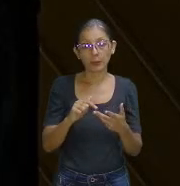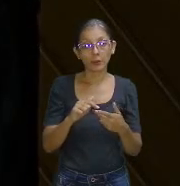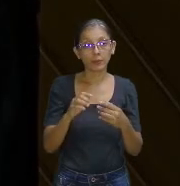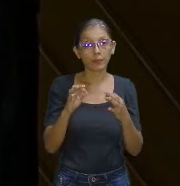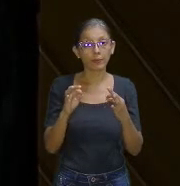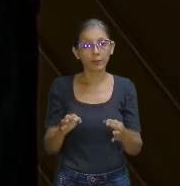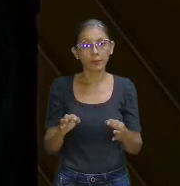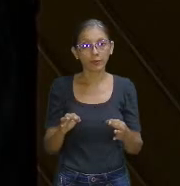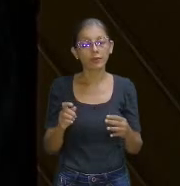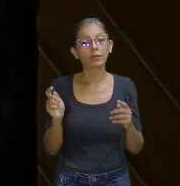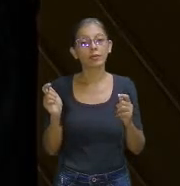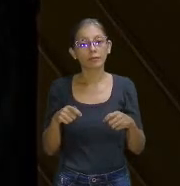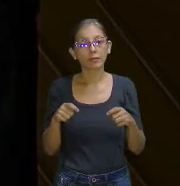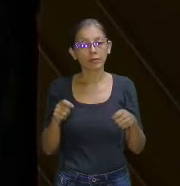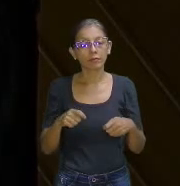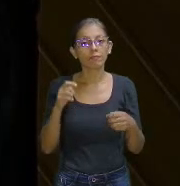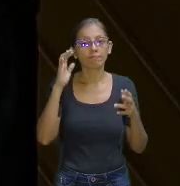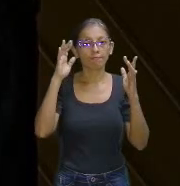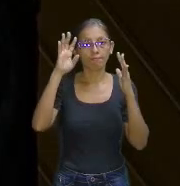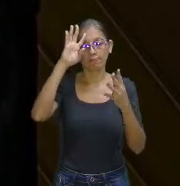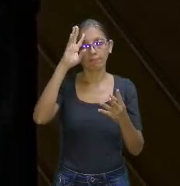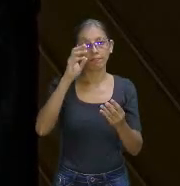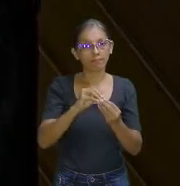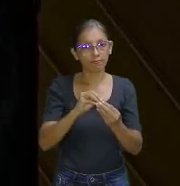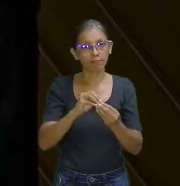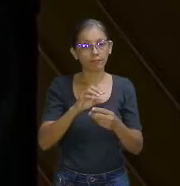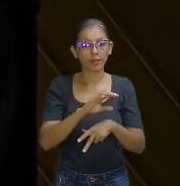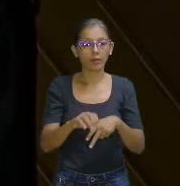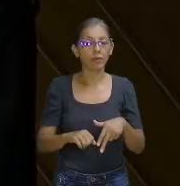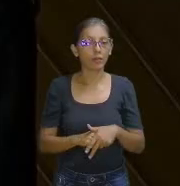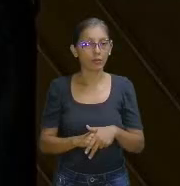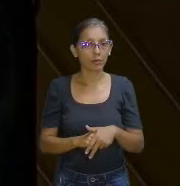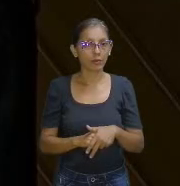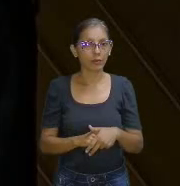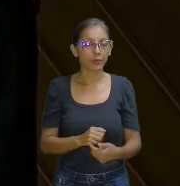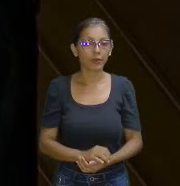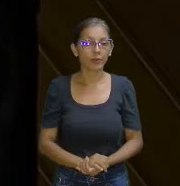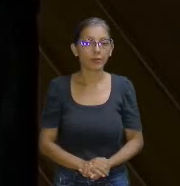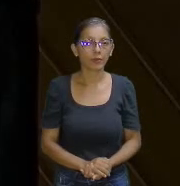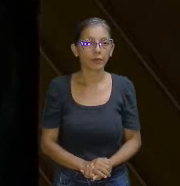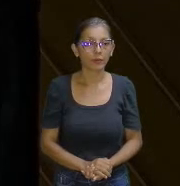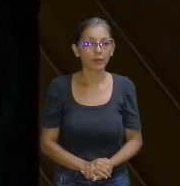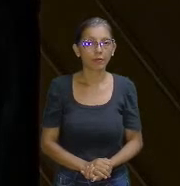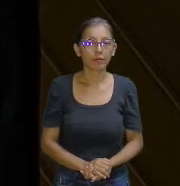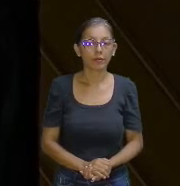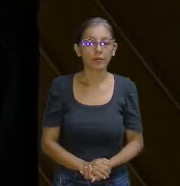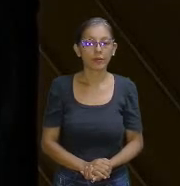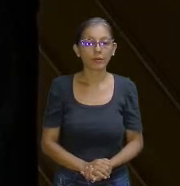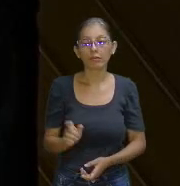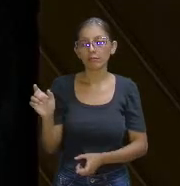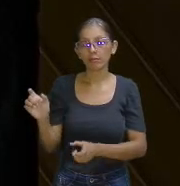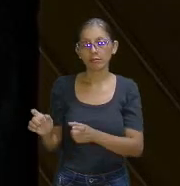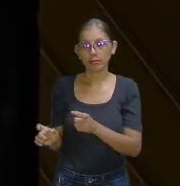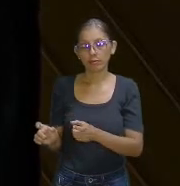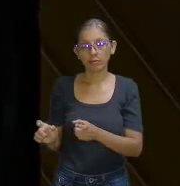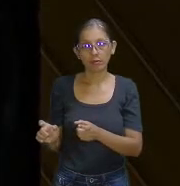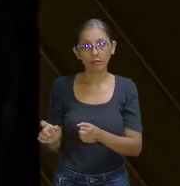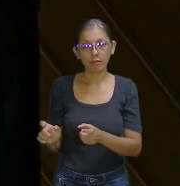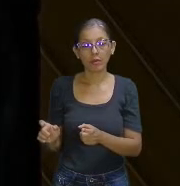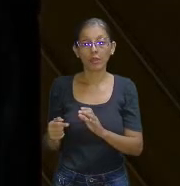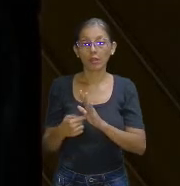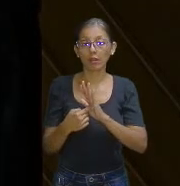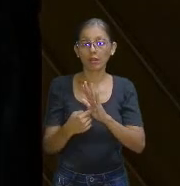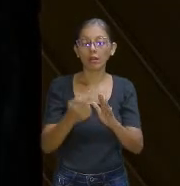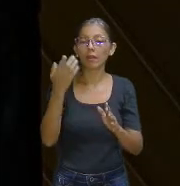permitam concluir pela ocorrência da fraude. Aliás, os próprios recorrentes afirmam haver prova abundante, o que